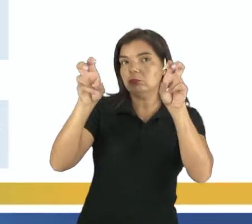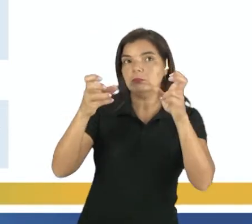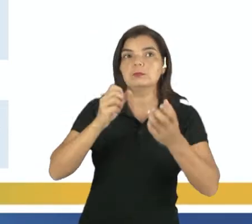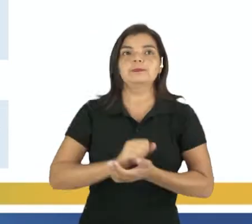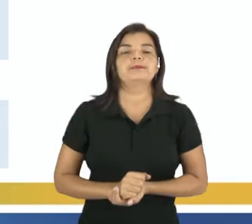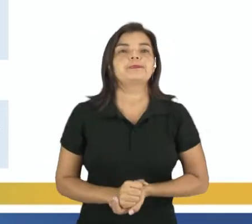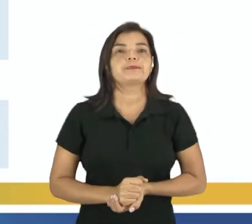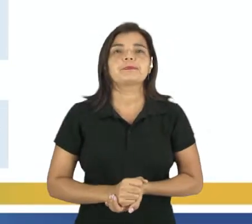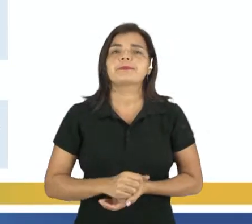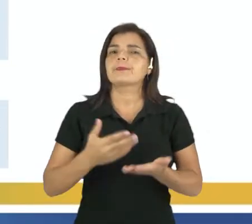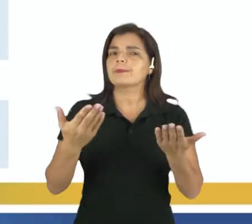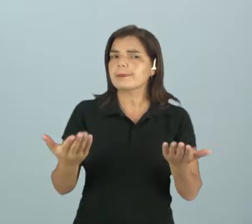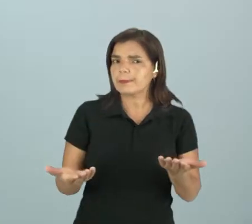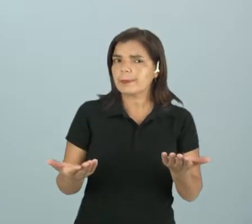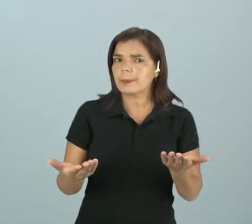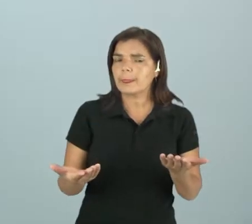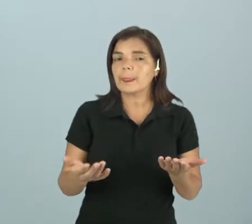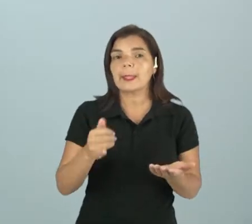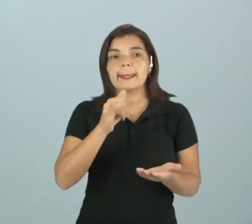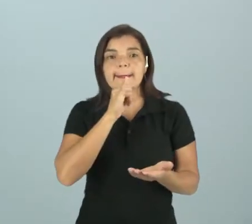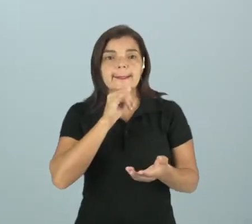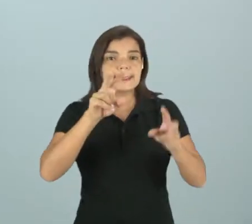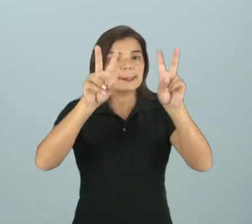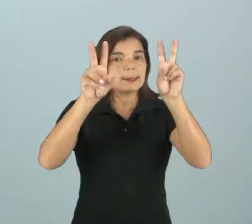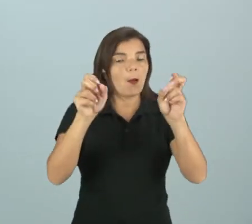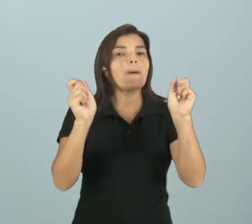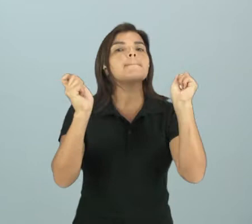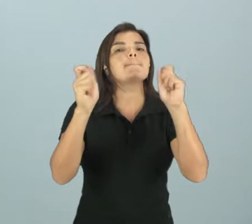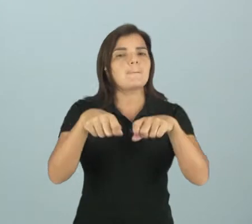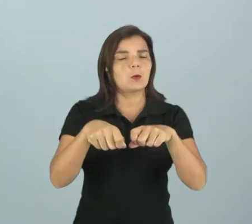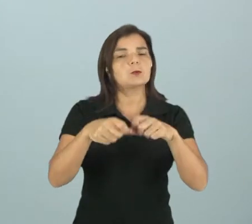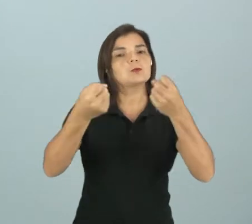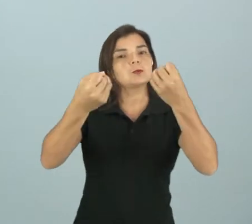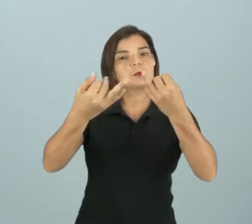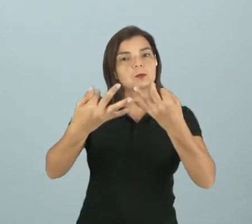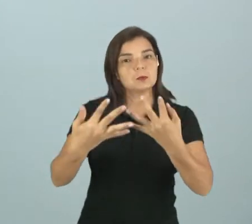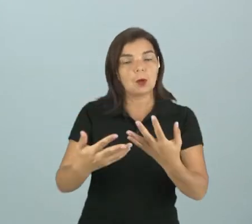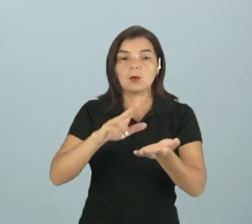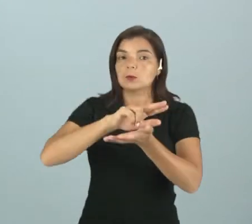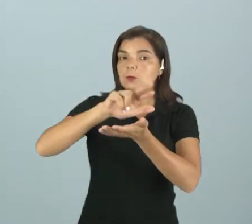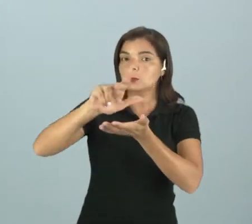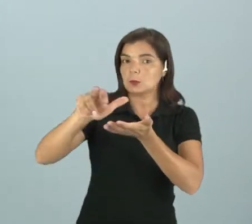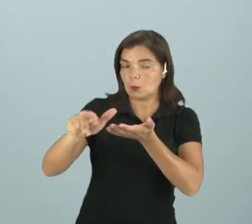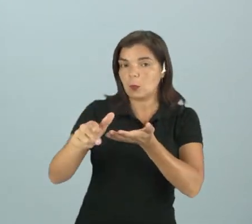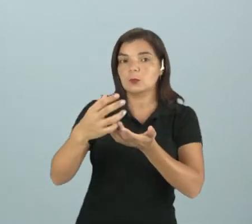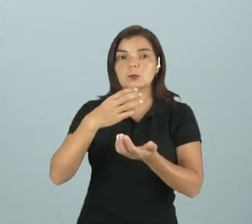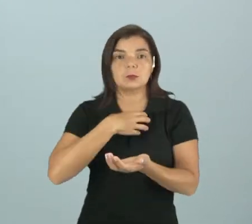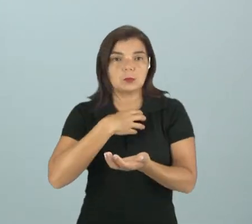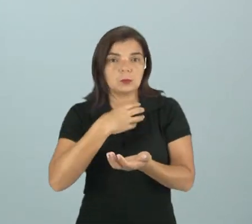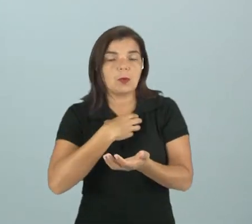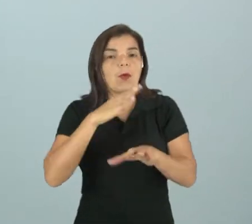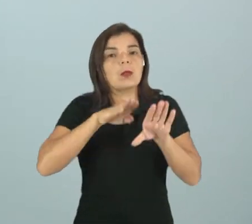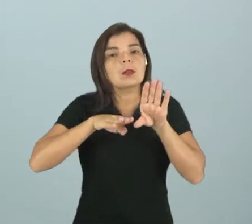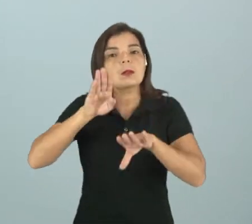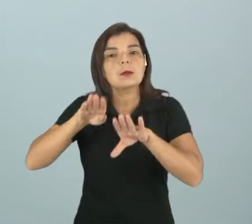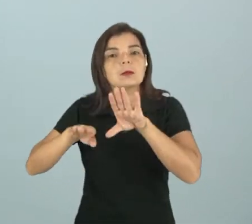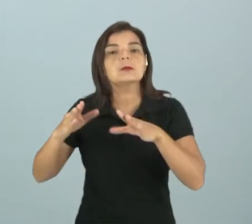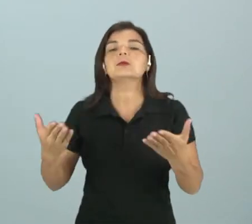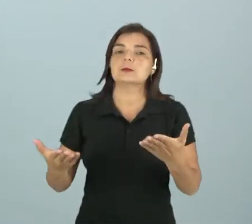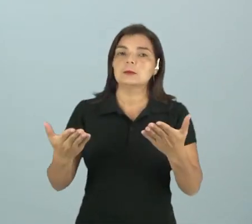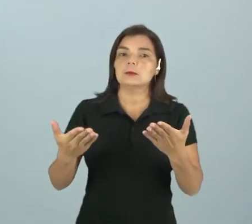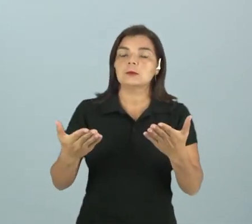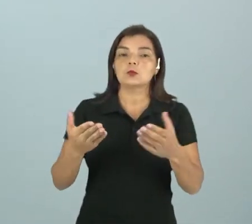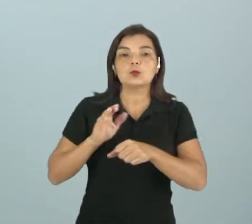assunto. Ou seja, gente, um tema, ele pode ser abordado de diferentes formas, dependendo